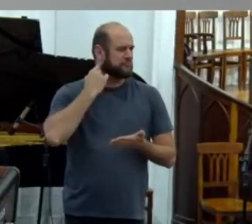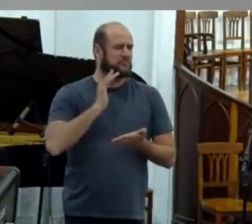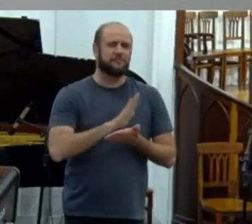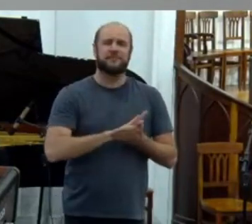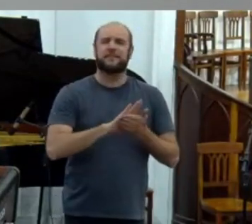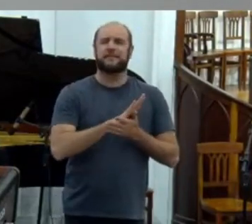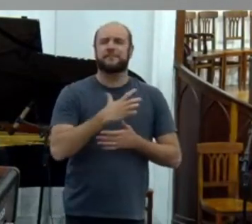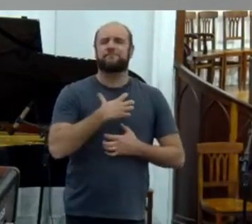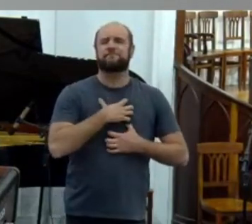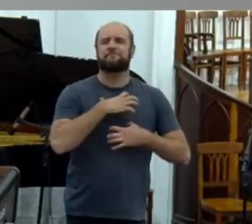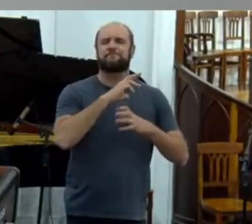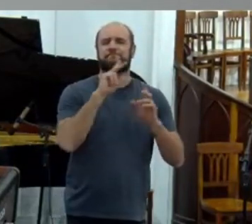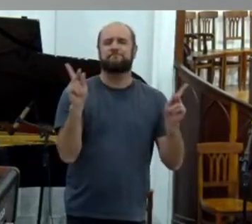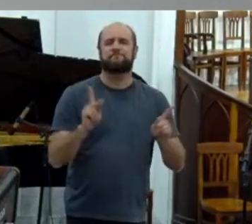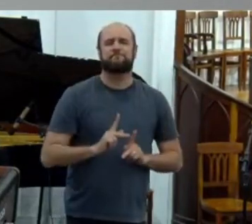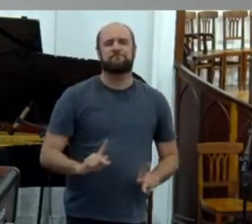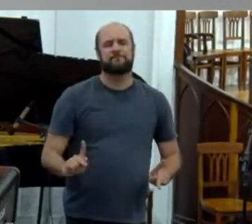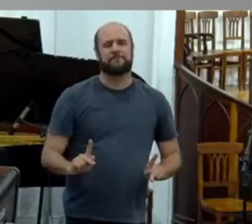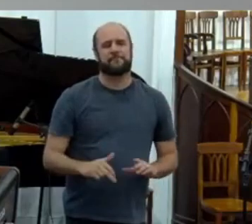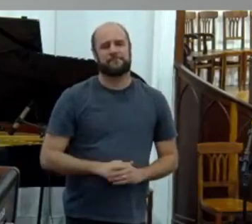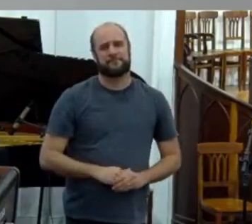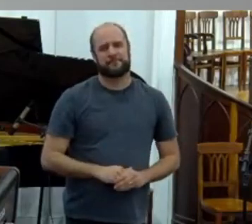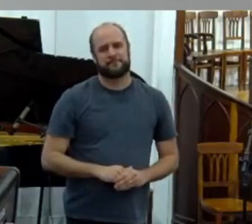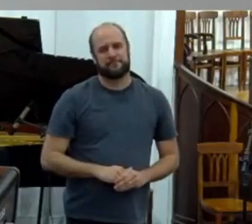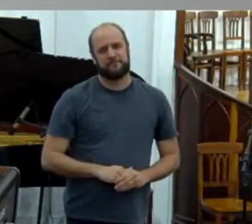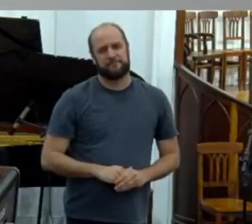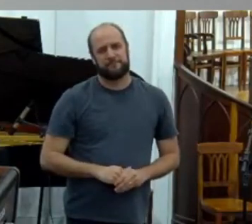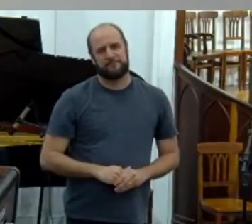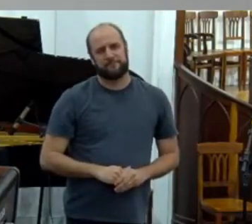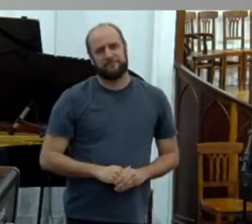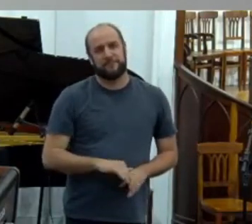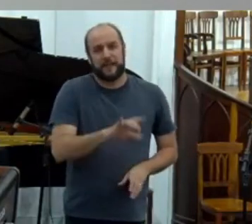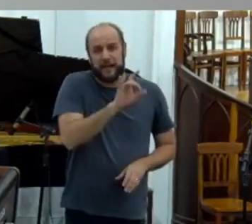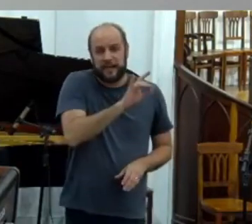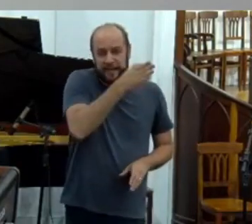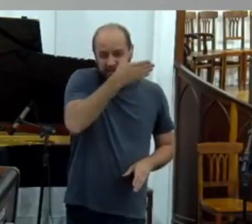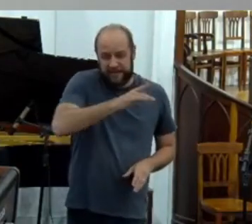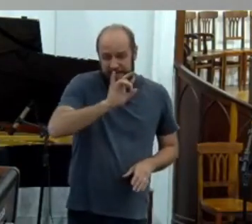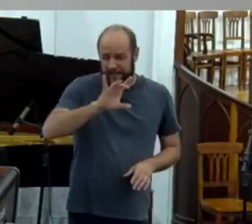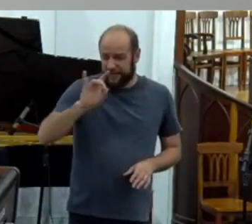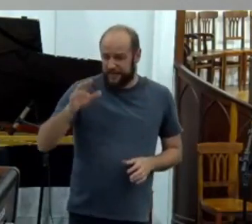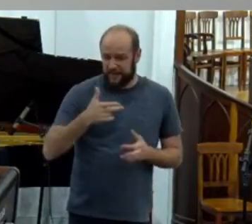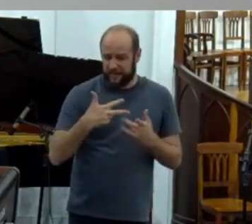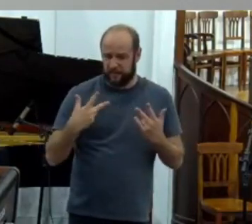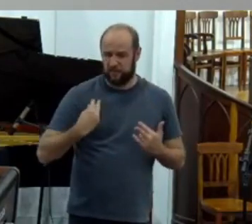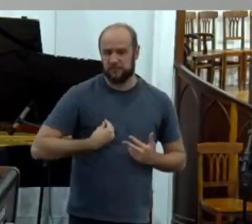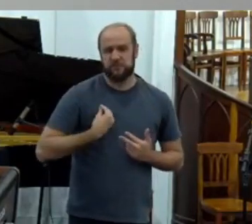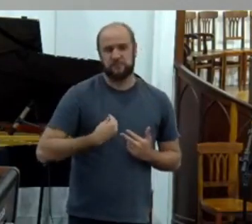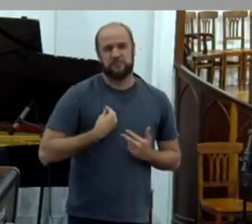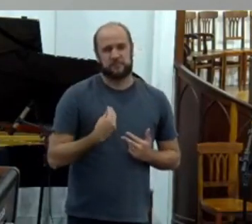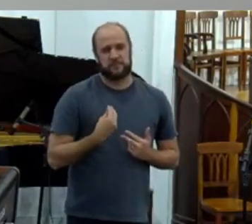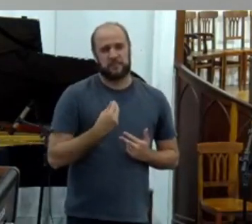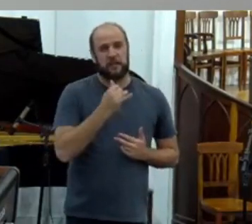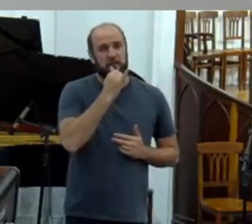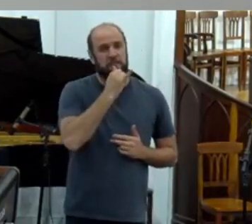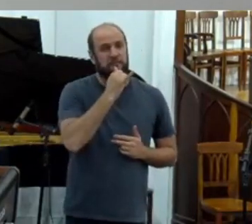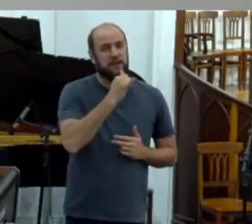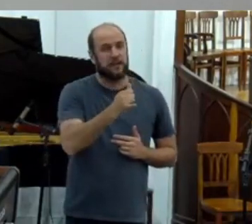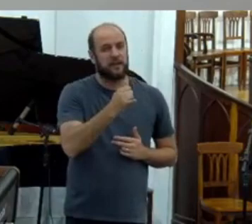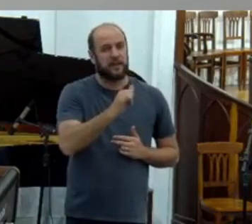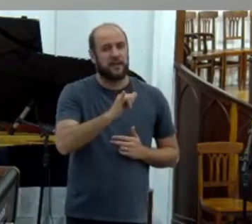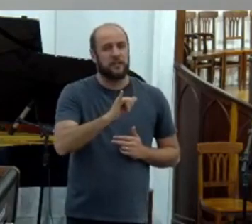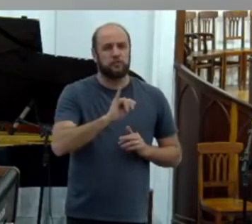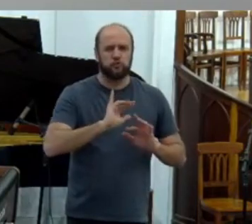em paz. Orientemos cada ato de nossas vidas para que seja um ato de glória ao